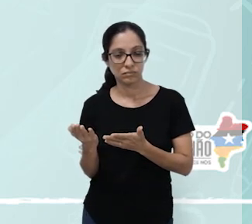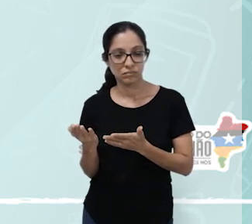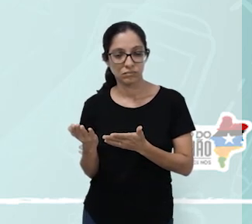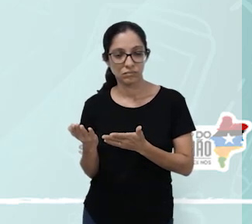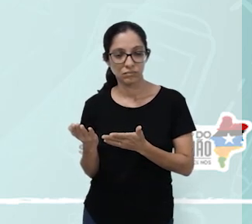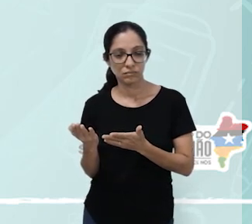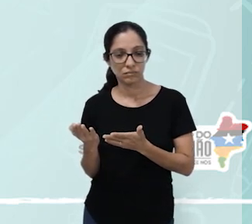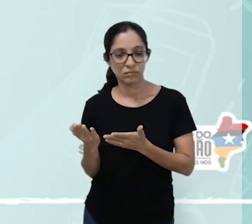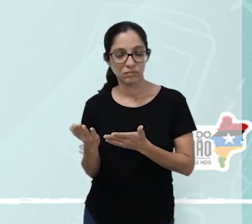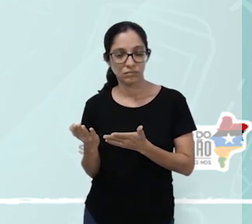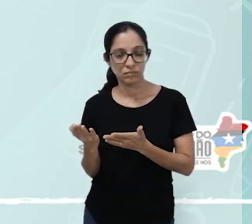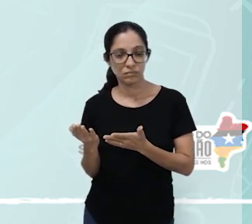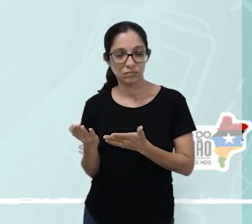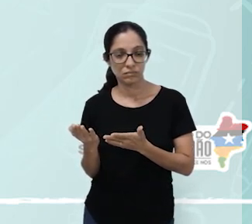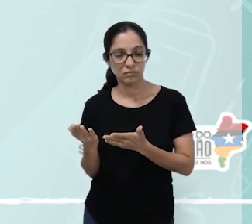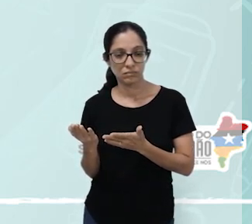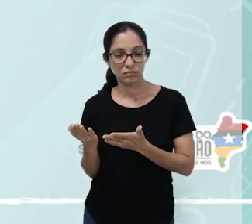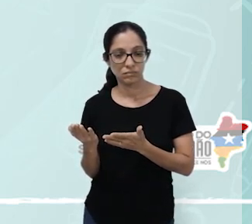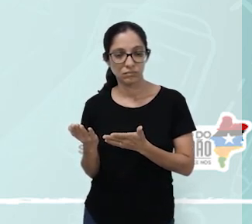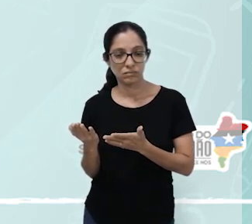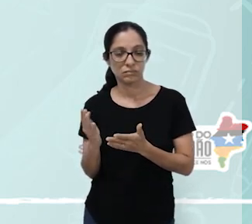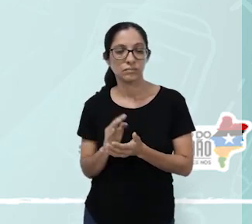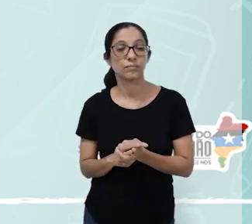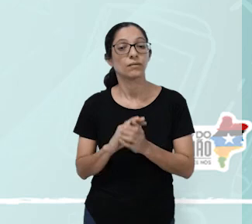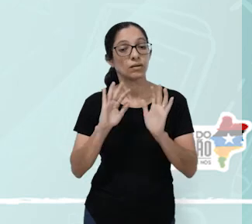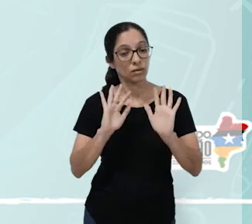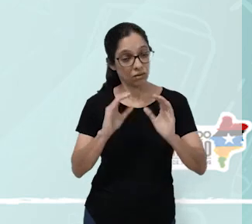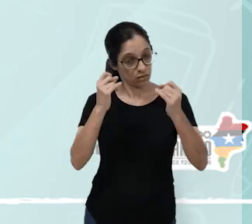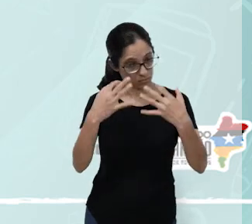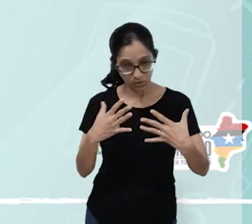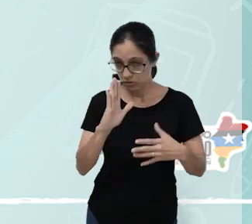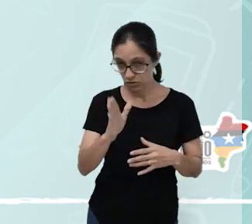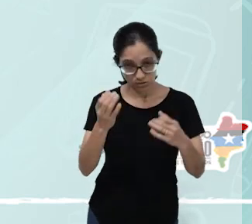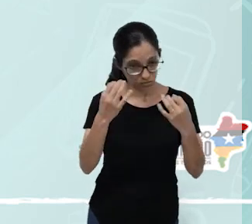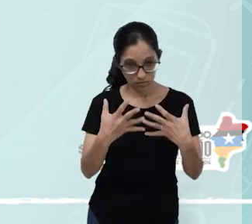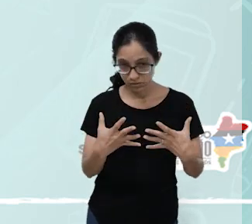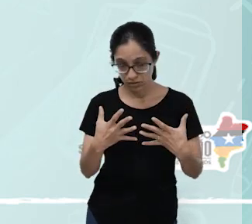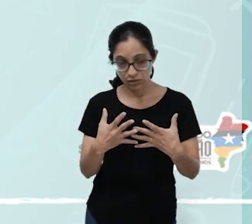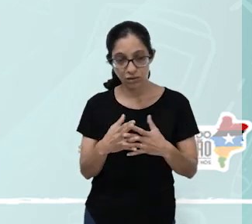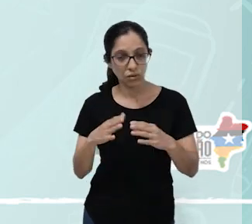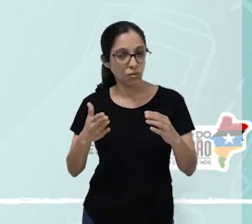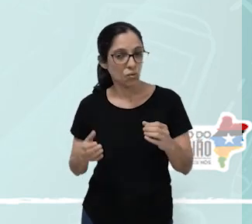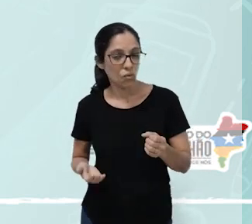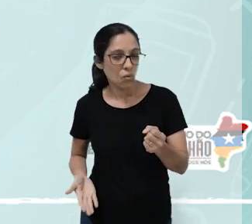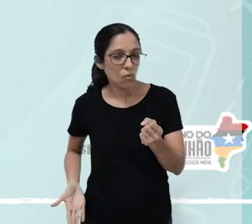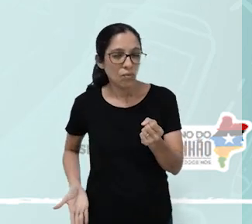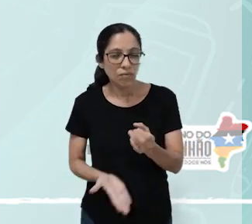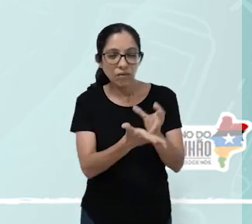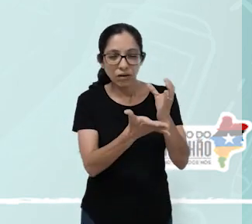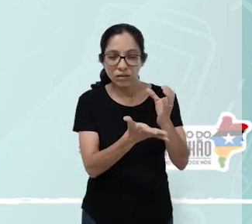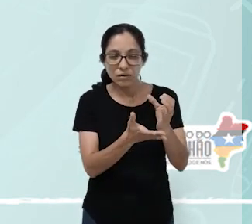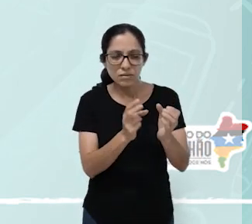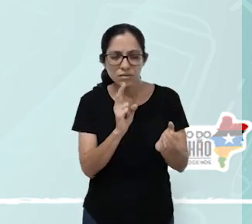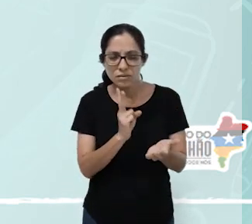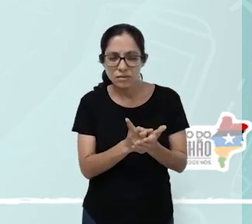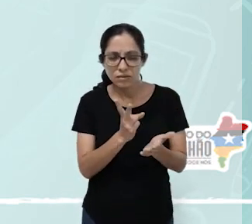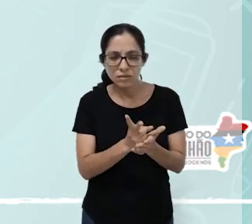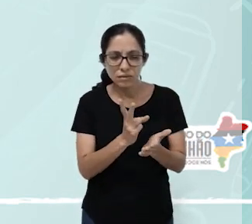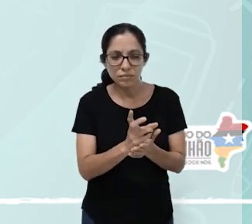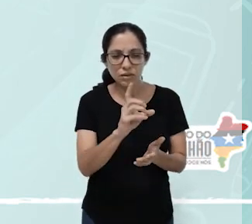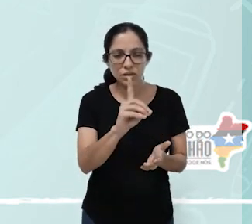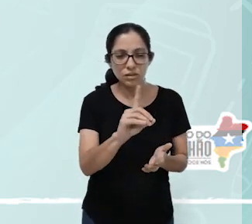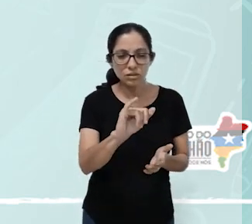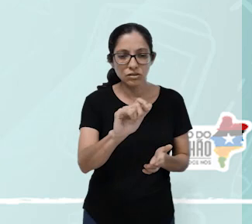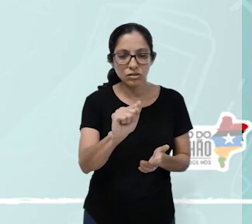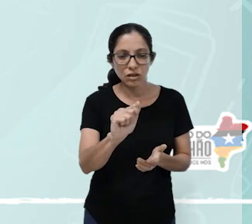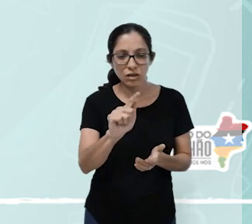permanece servindo sempre que ele ou sua dupla ganhar o rally. Aquilo que eu já falei para vocês, que o saque é realizado sempre em diagonal. Isso aqui vocês